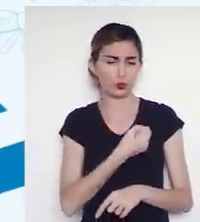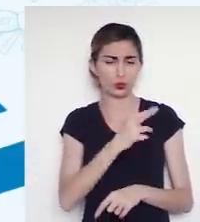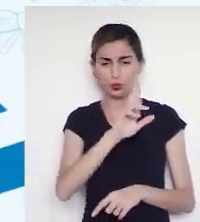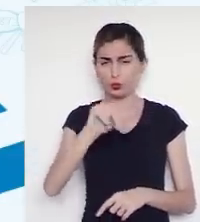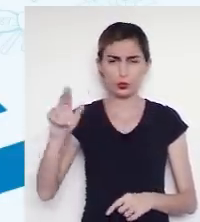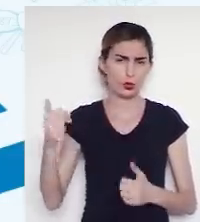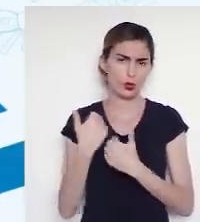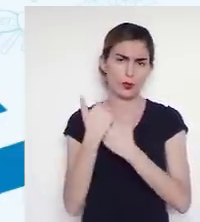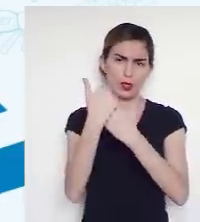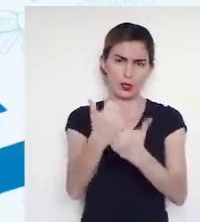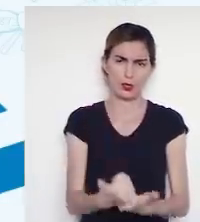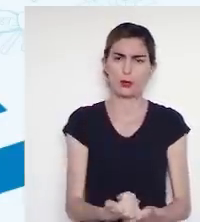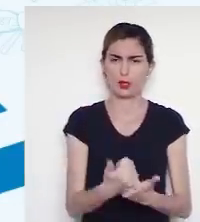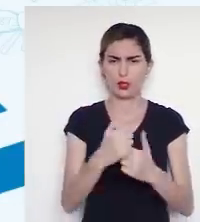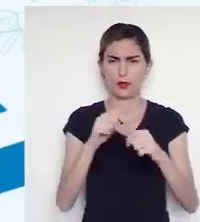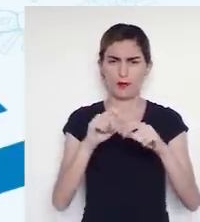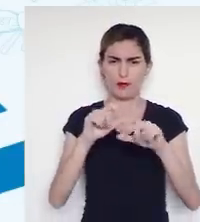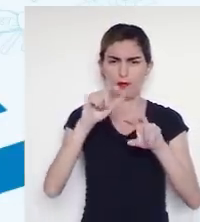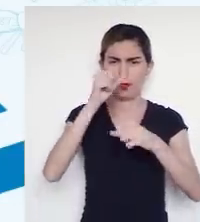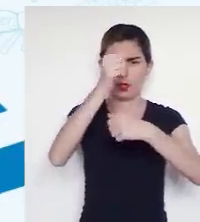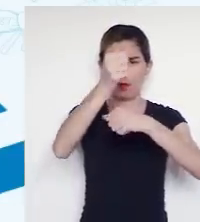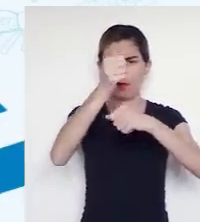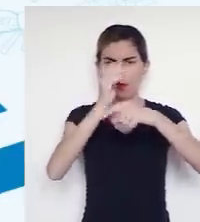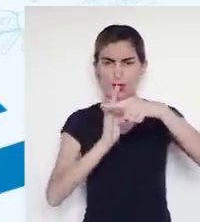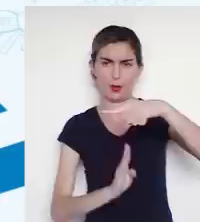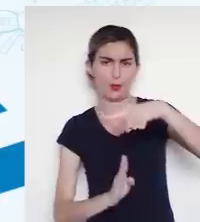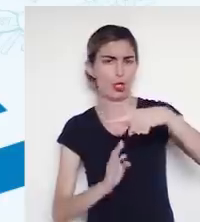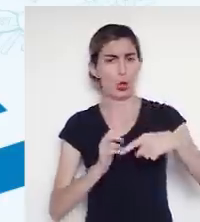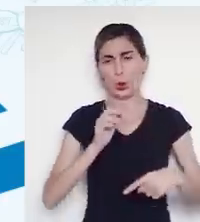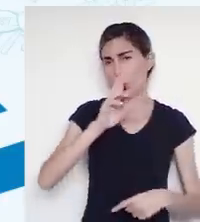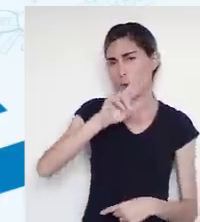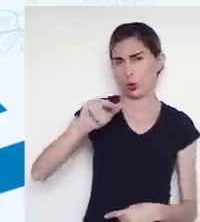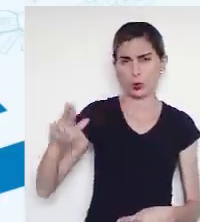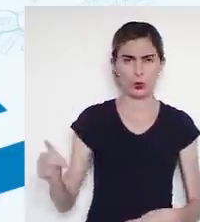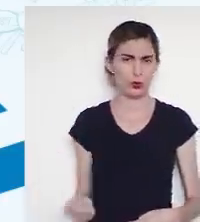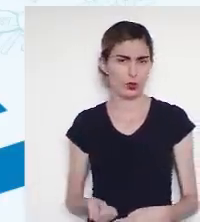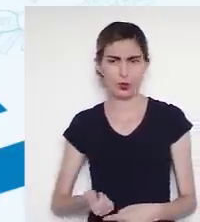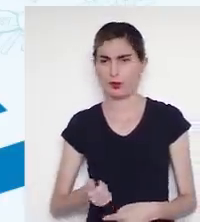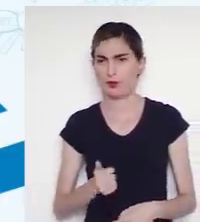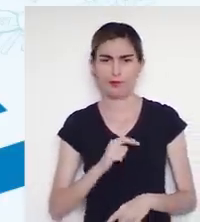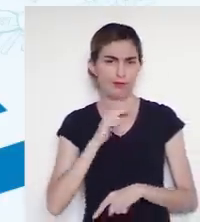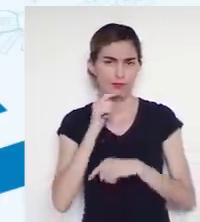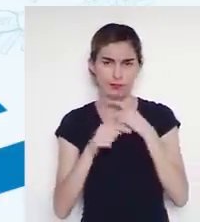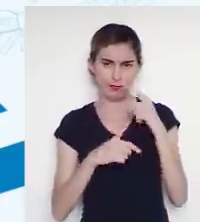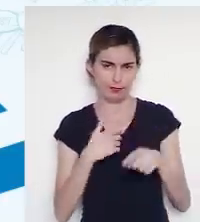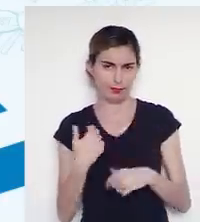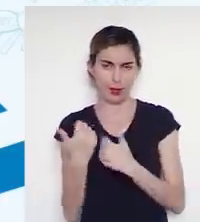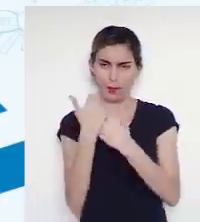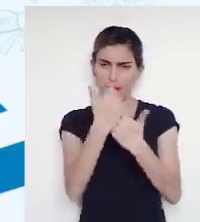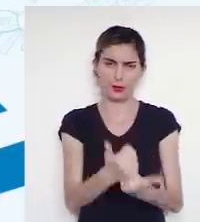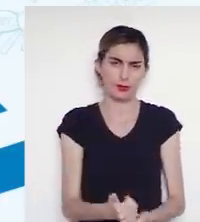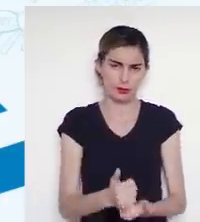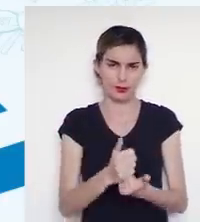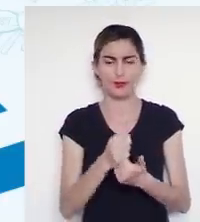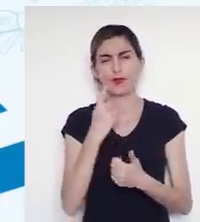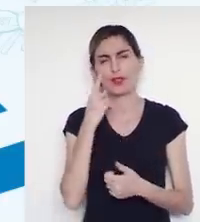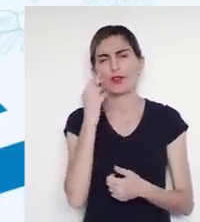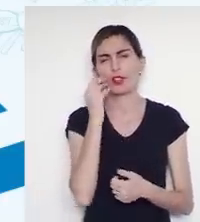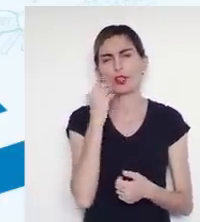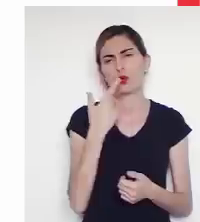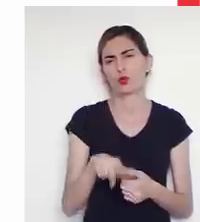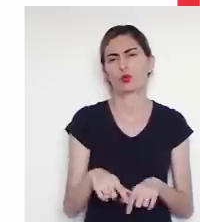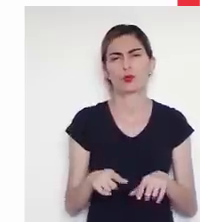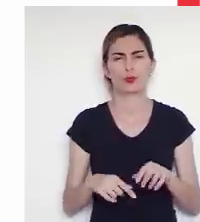jamais pode ser representado como uma fração geratriz, por exemplo. Não é possível, ok? Vamos mais um